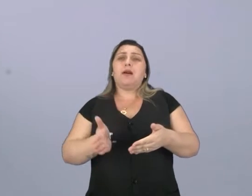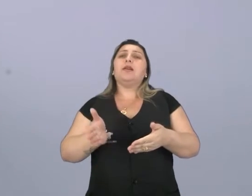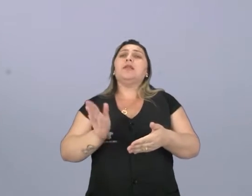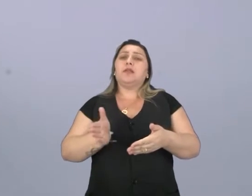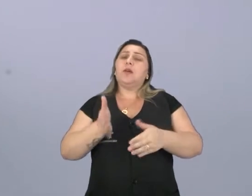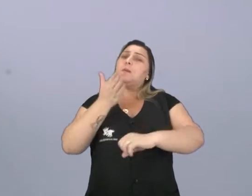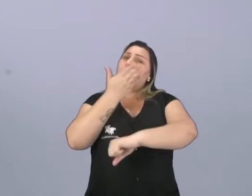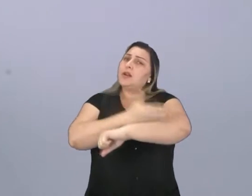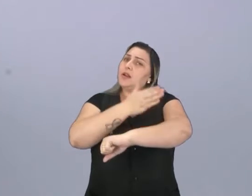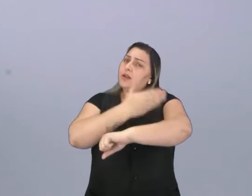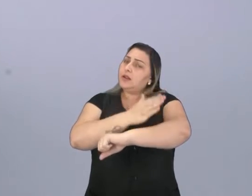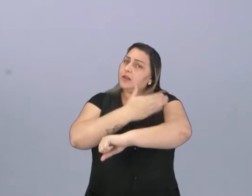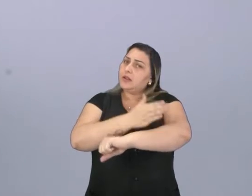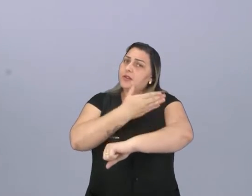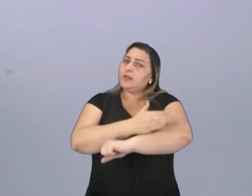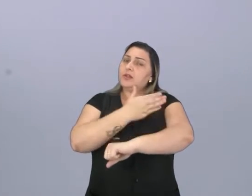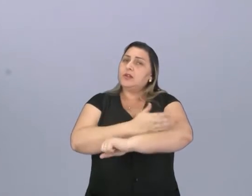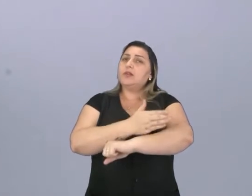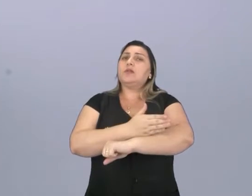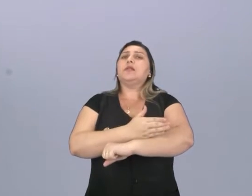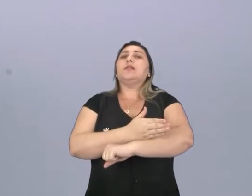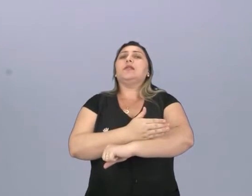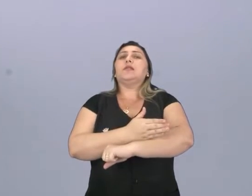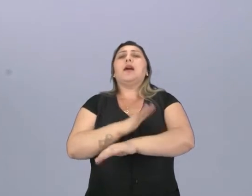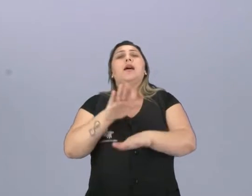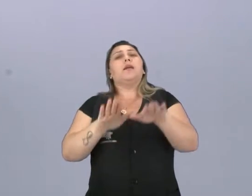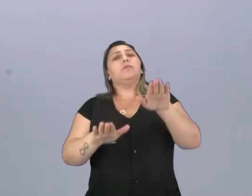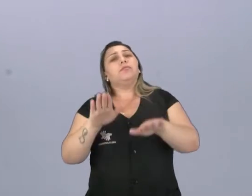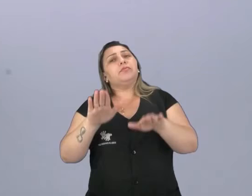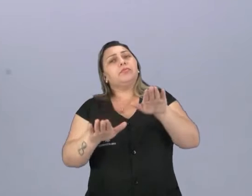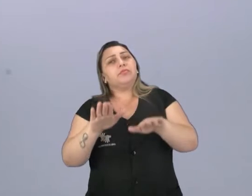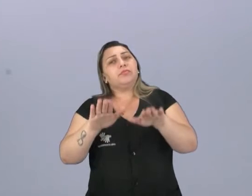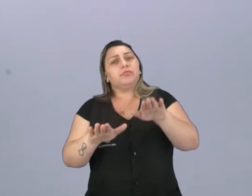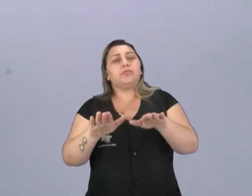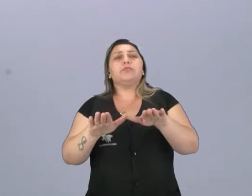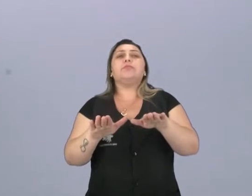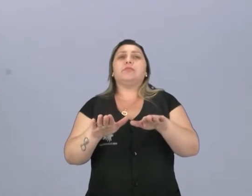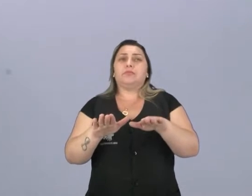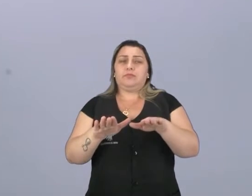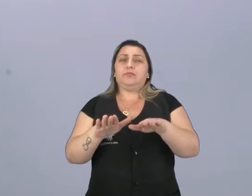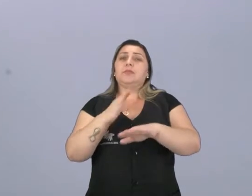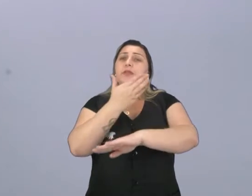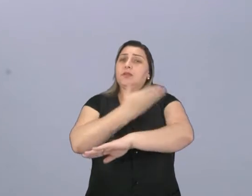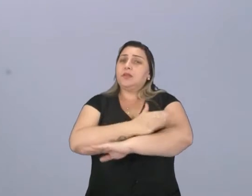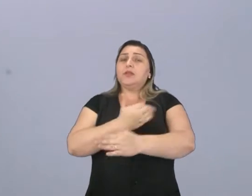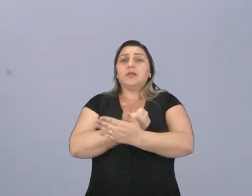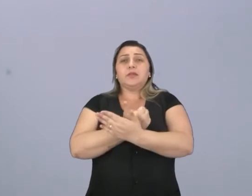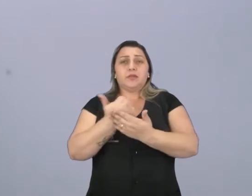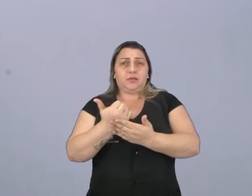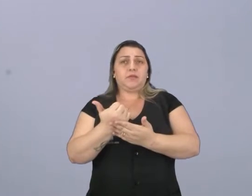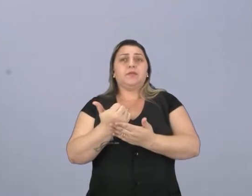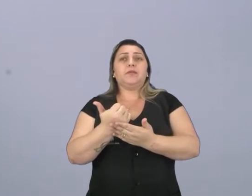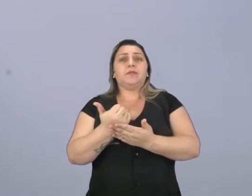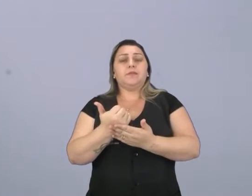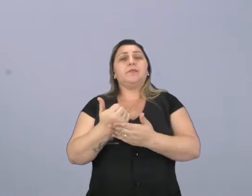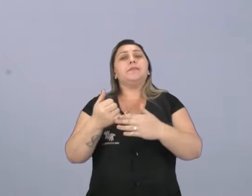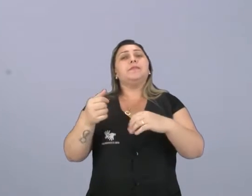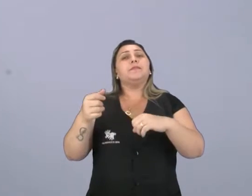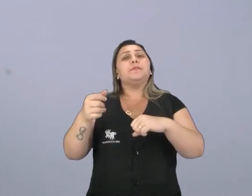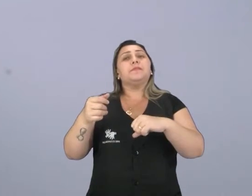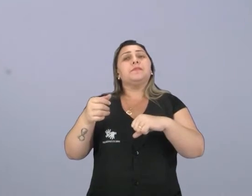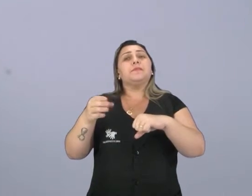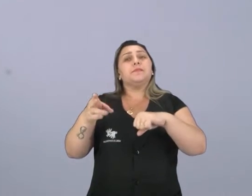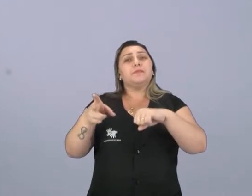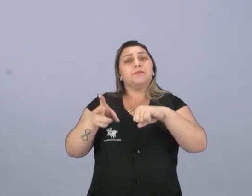indica que eu pratico essa ação habitualmente. É comum eu praticar essa ação. Então, a esse tempo